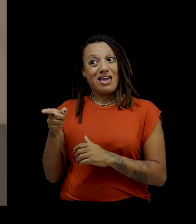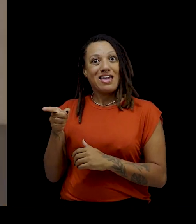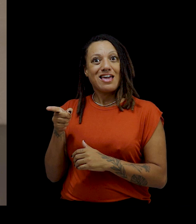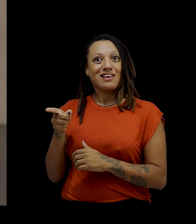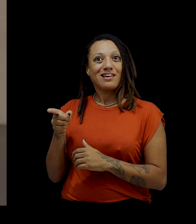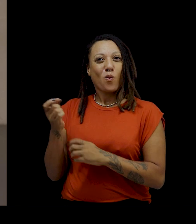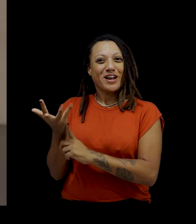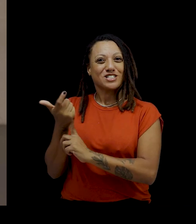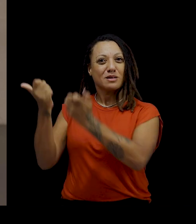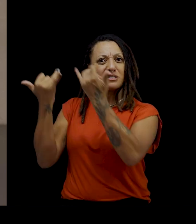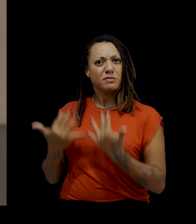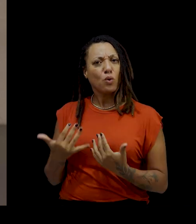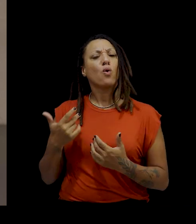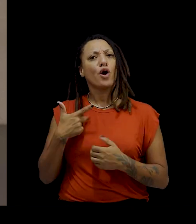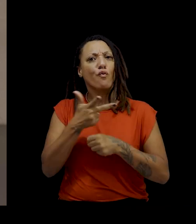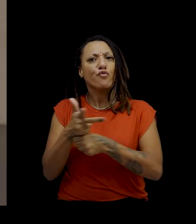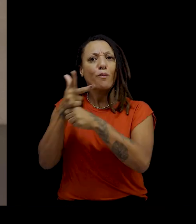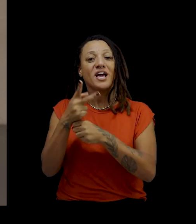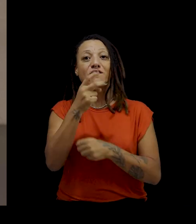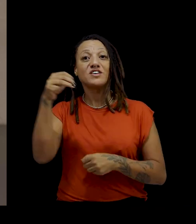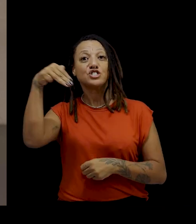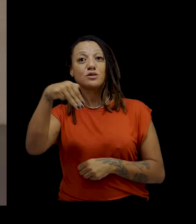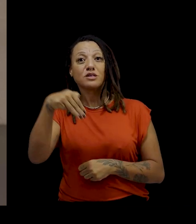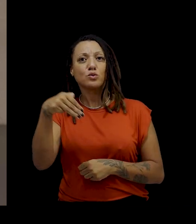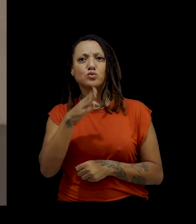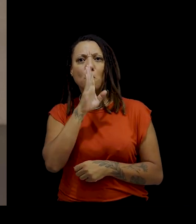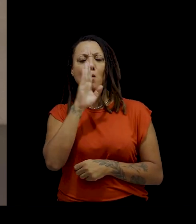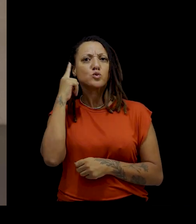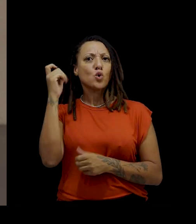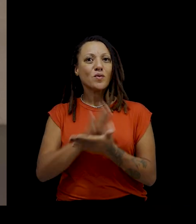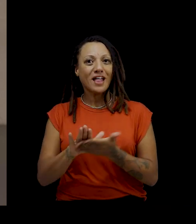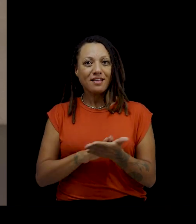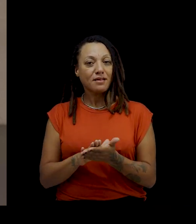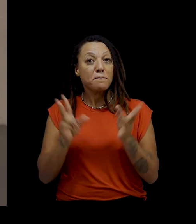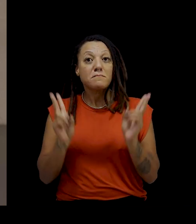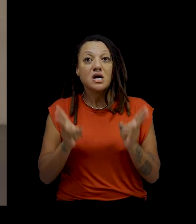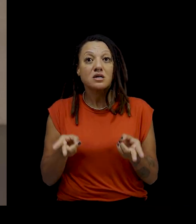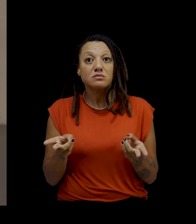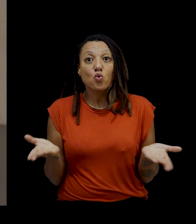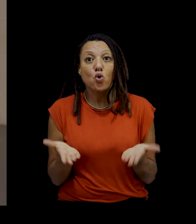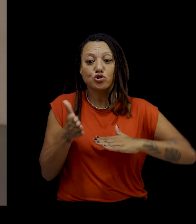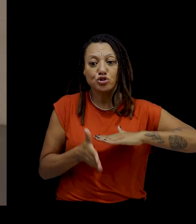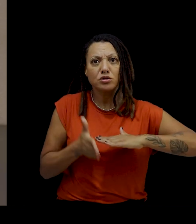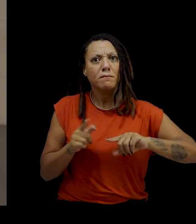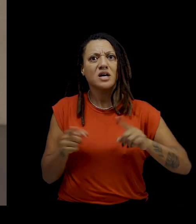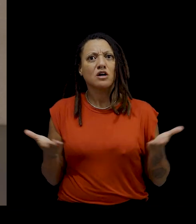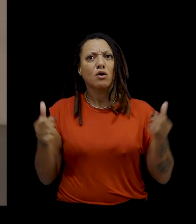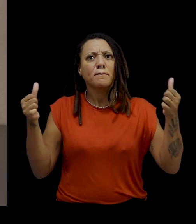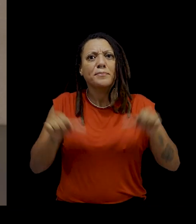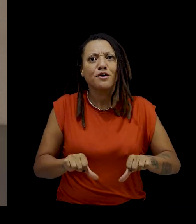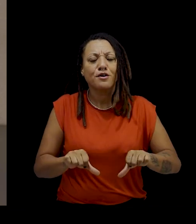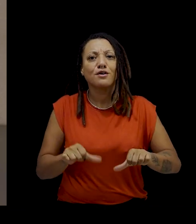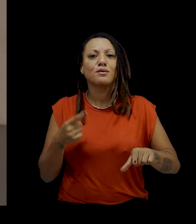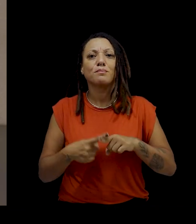eu filmei, que eu tinha naqueles 20 minutos sem som, são as mesmas coisas que a gente tem hoje em dia, só que hoje em dia é muito pior, porque